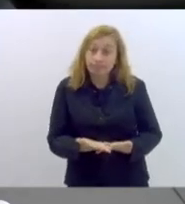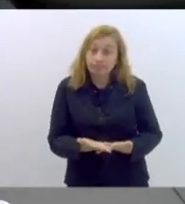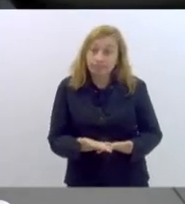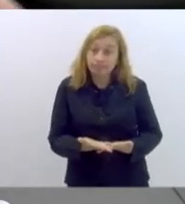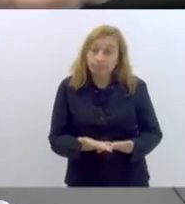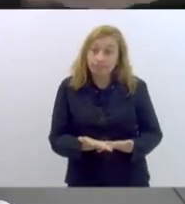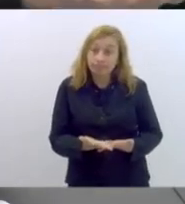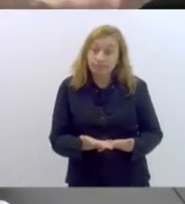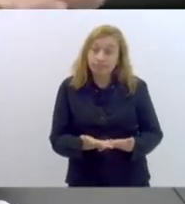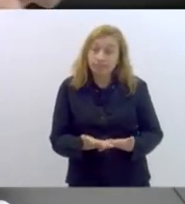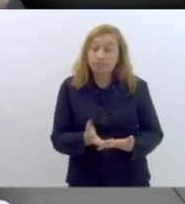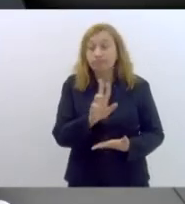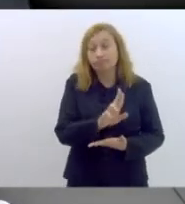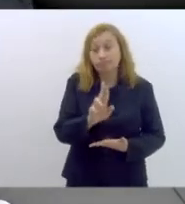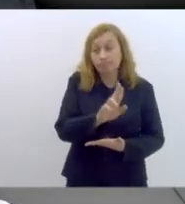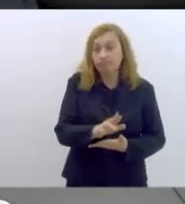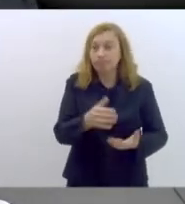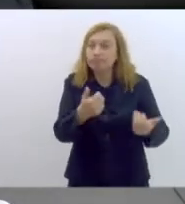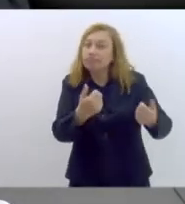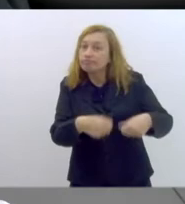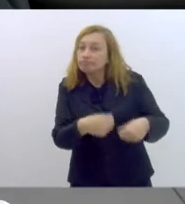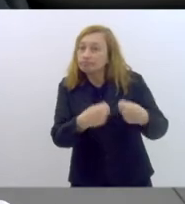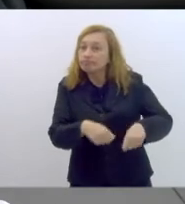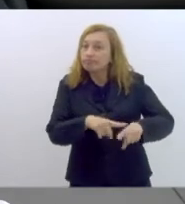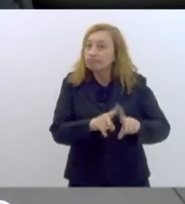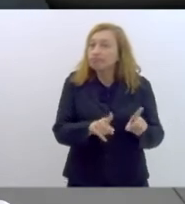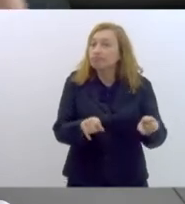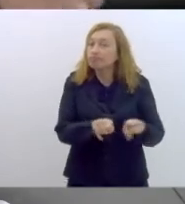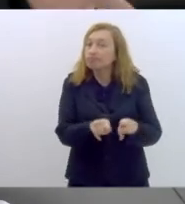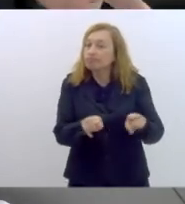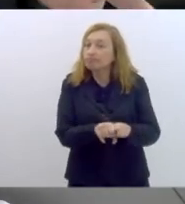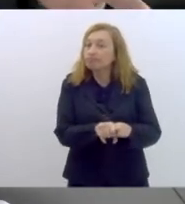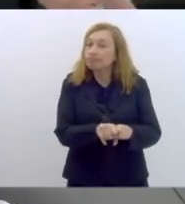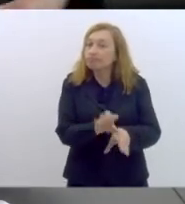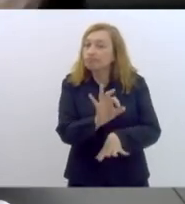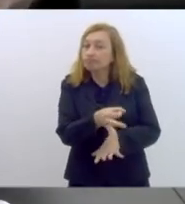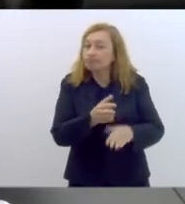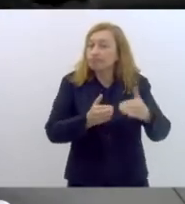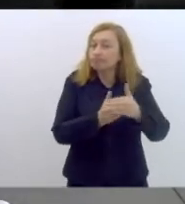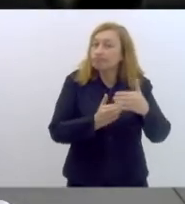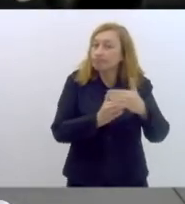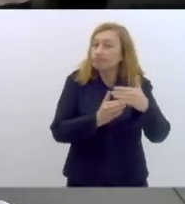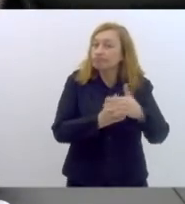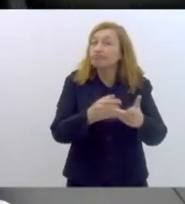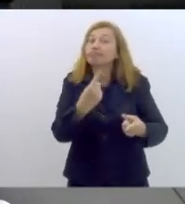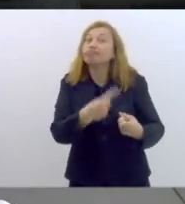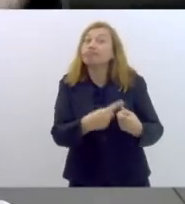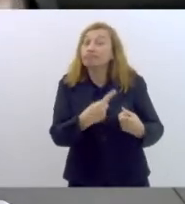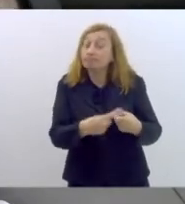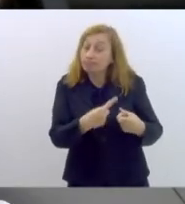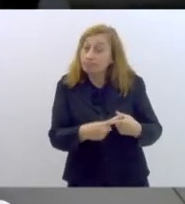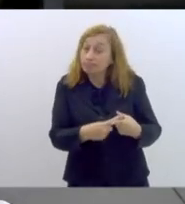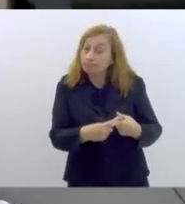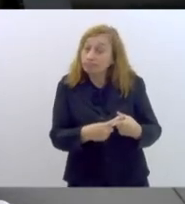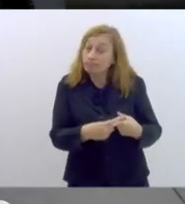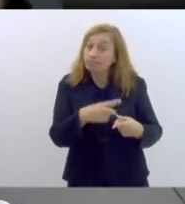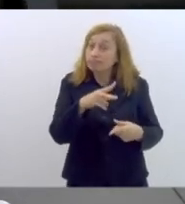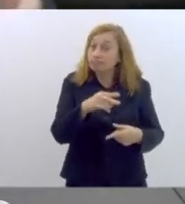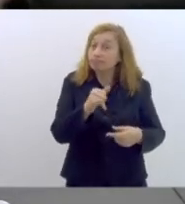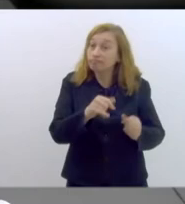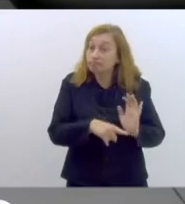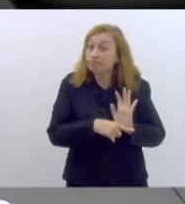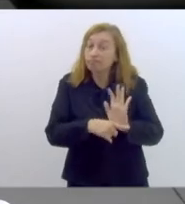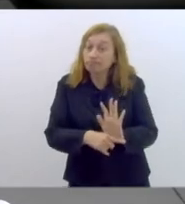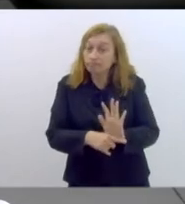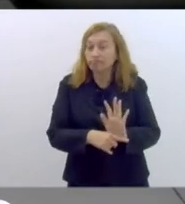um instrumento necessário, mas também absolutamente limitado, porque o que vai ajudar a